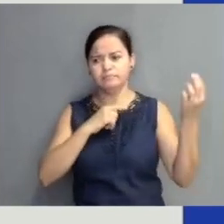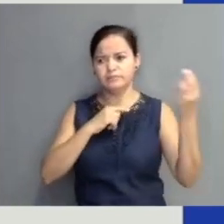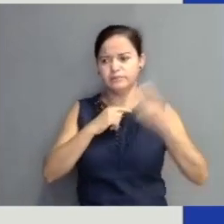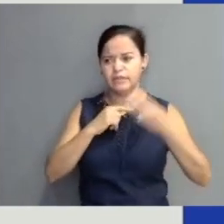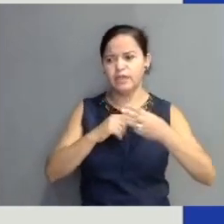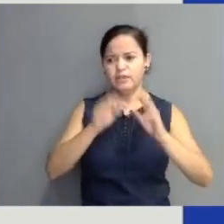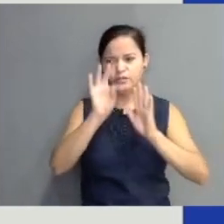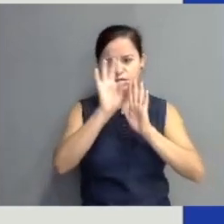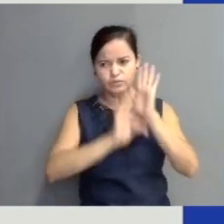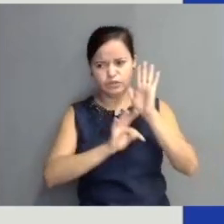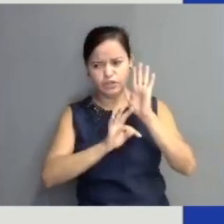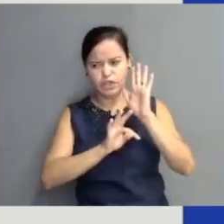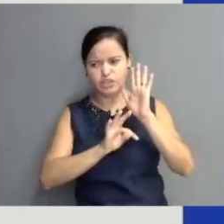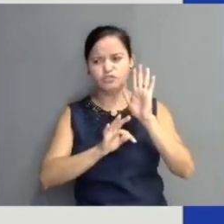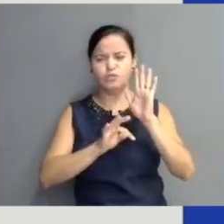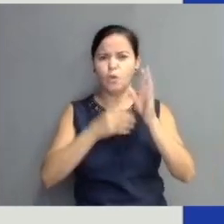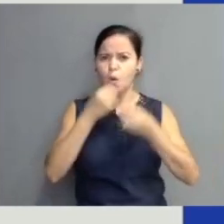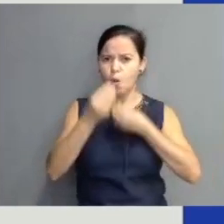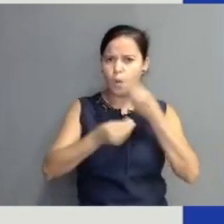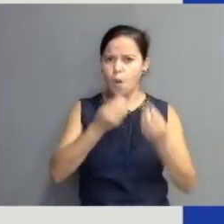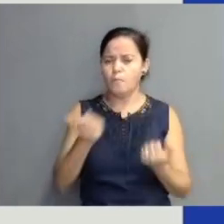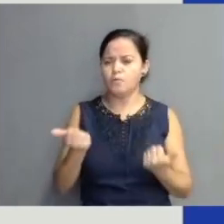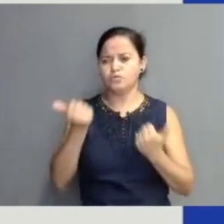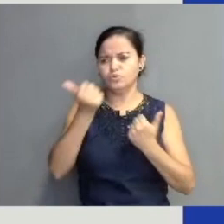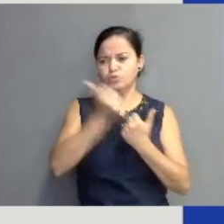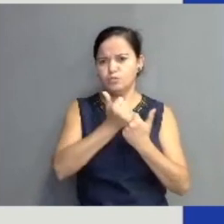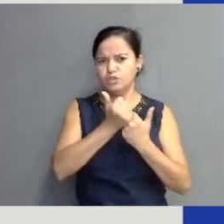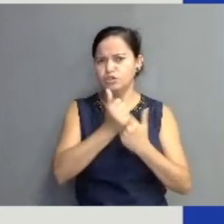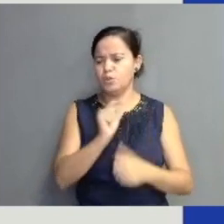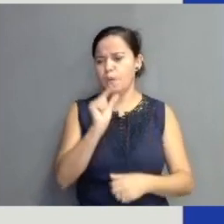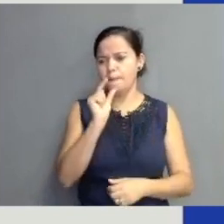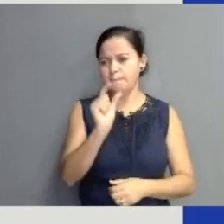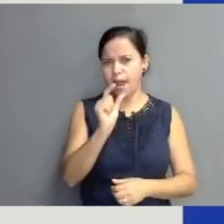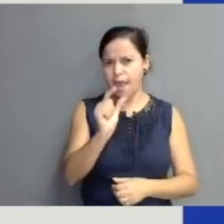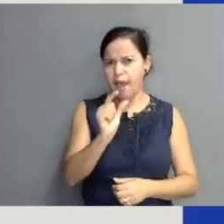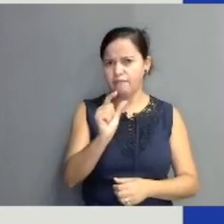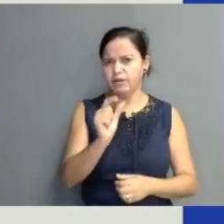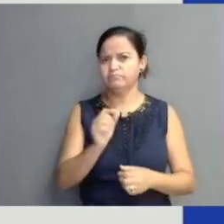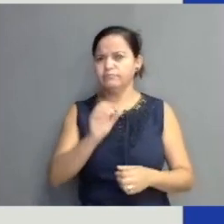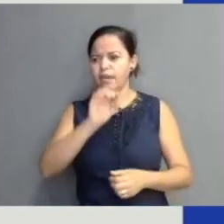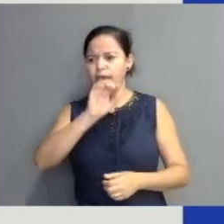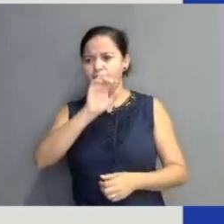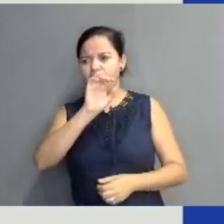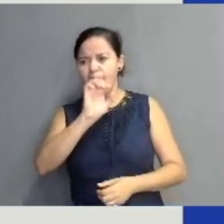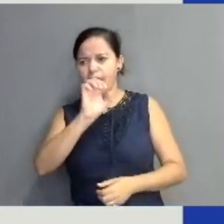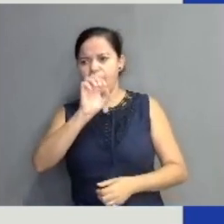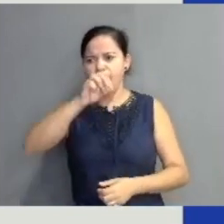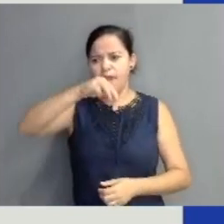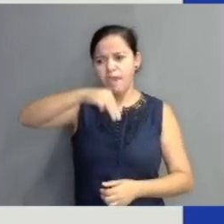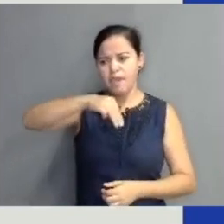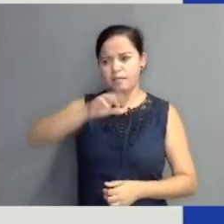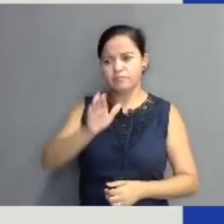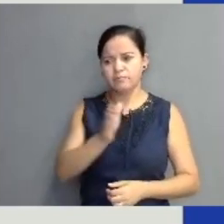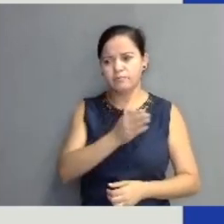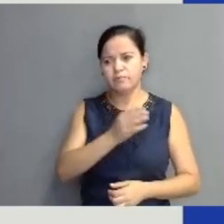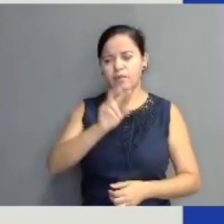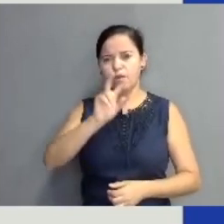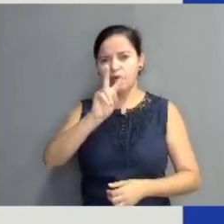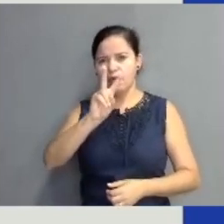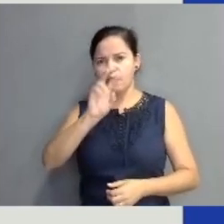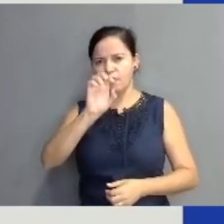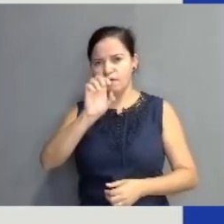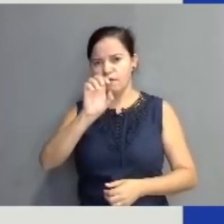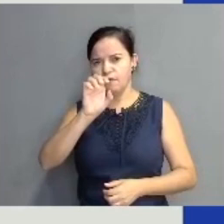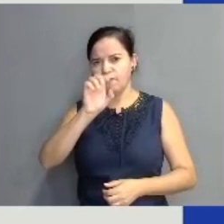do texto. Então, ó, em vez de conviver com outras crianças na sala de aula, elas passam o dia cercadas de